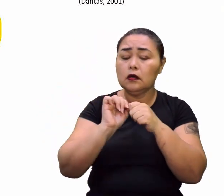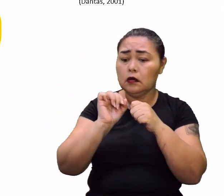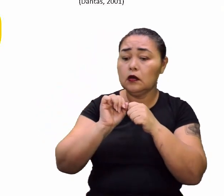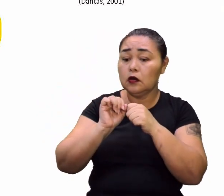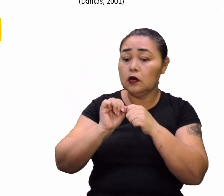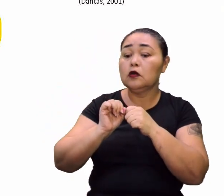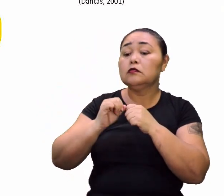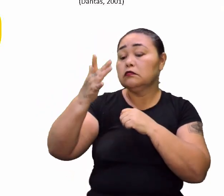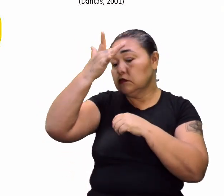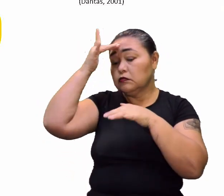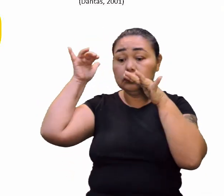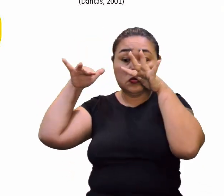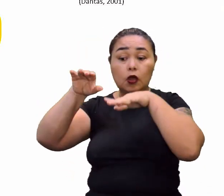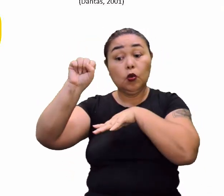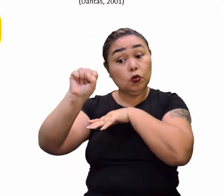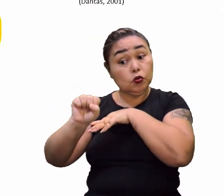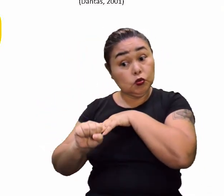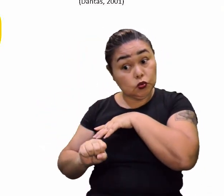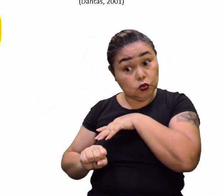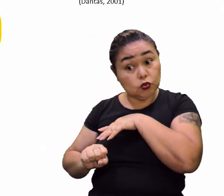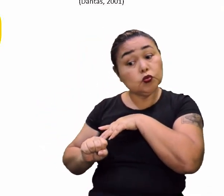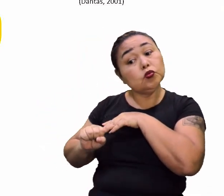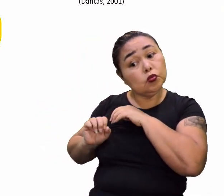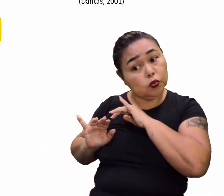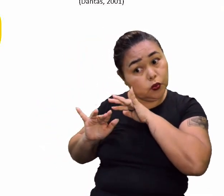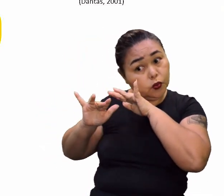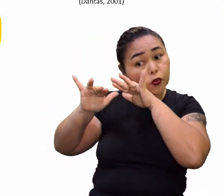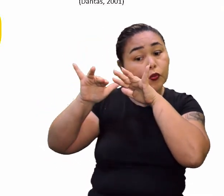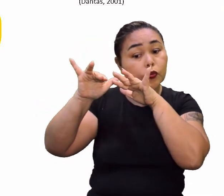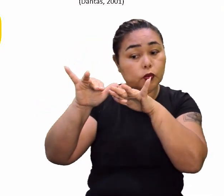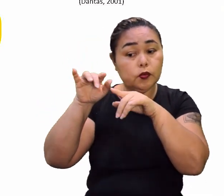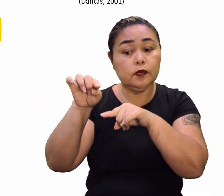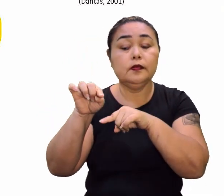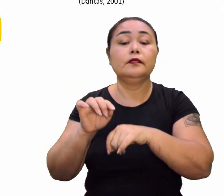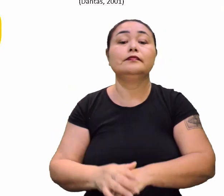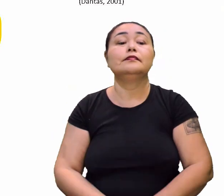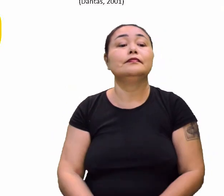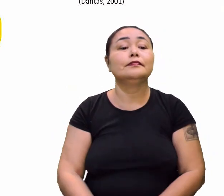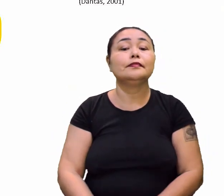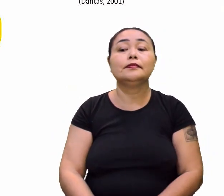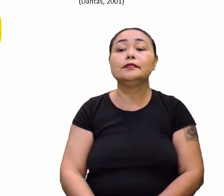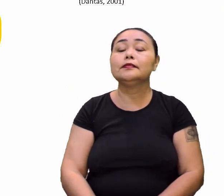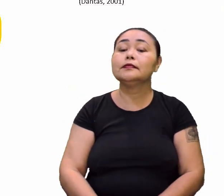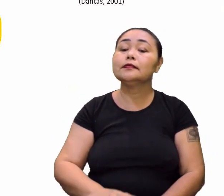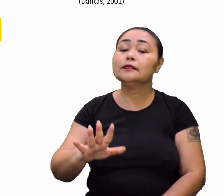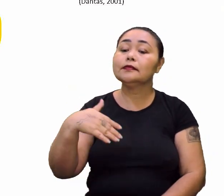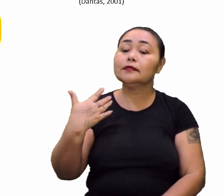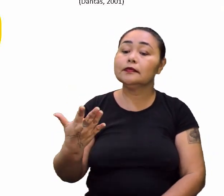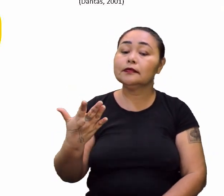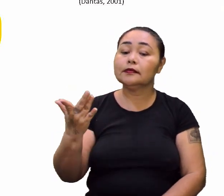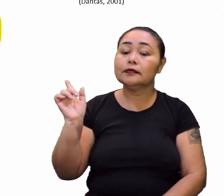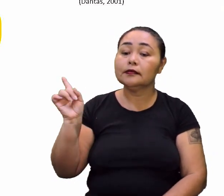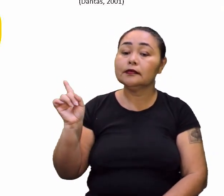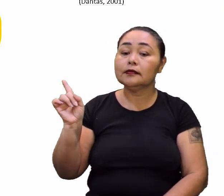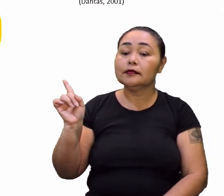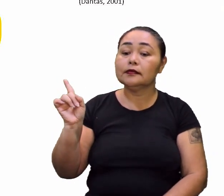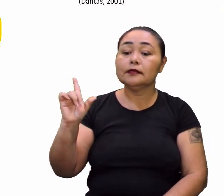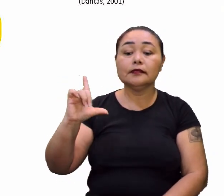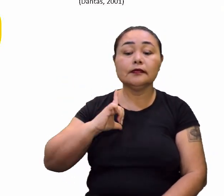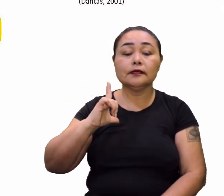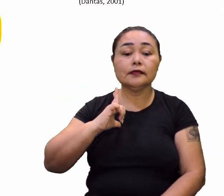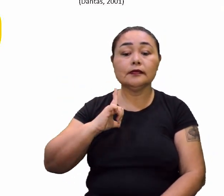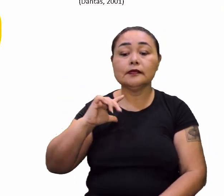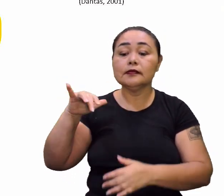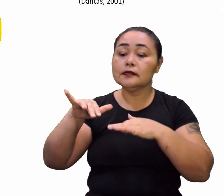dos nossos imigrantes são sulistas, né, professor? Isso, Jorge? Exatamente. Boa observação. Então, Rogério, olha só. Então, nós tivemos